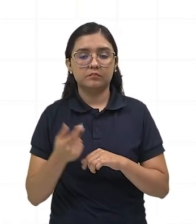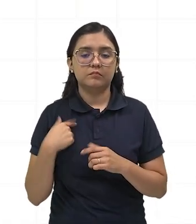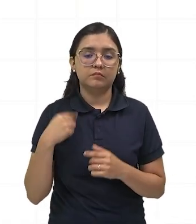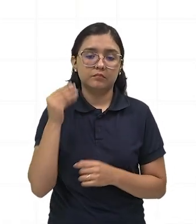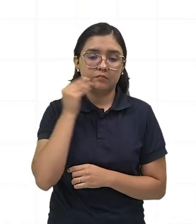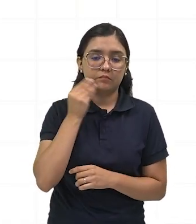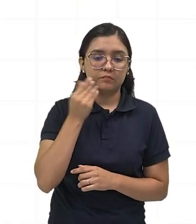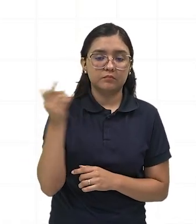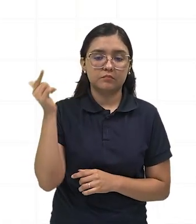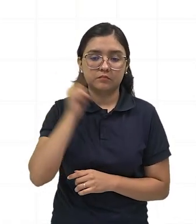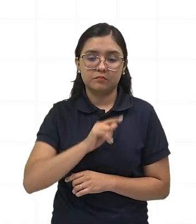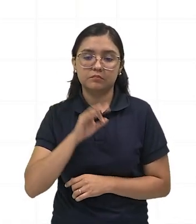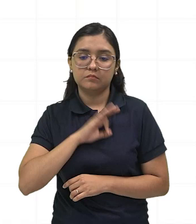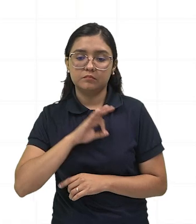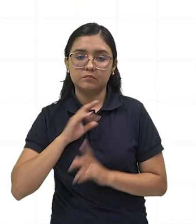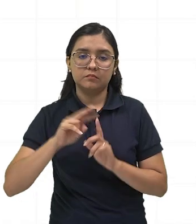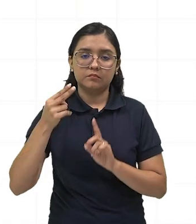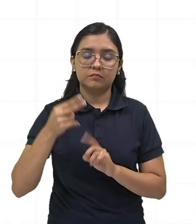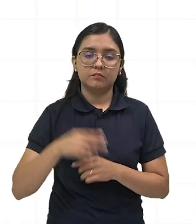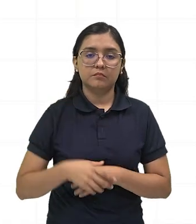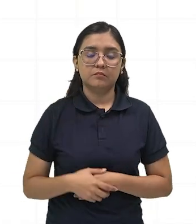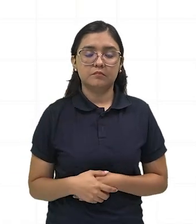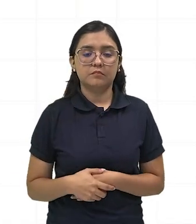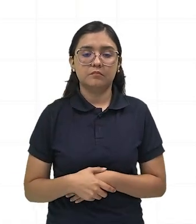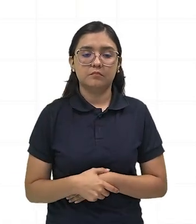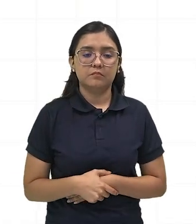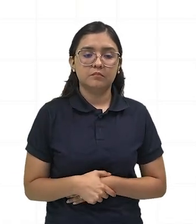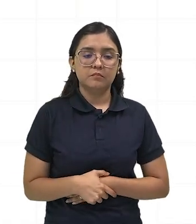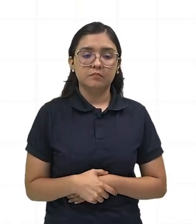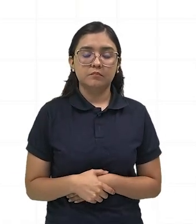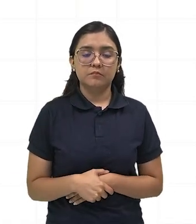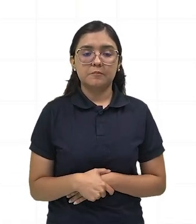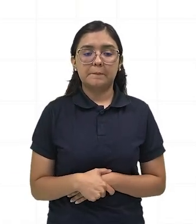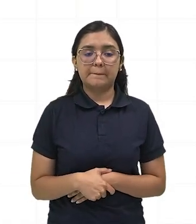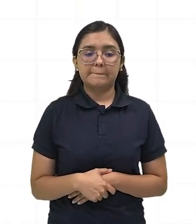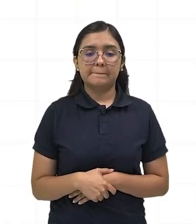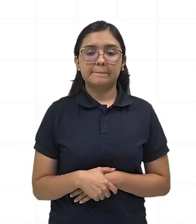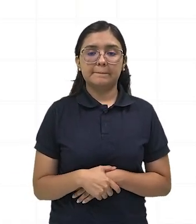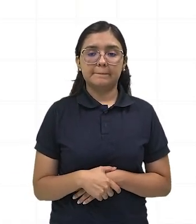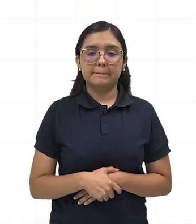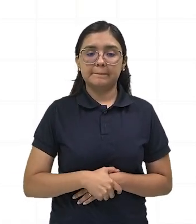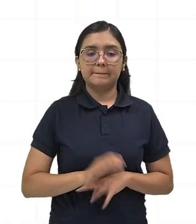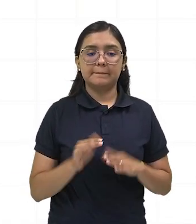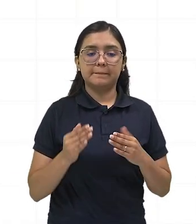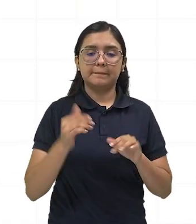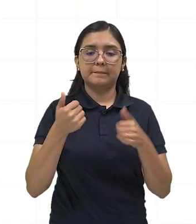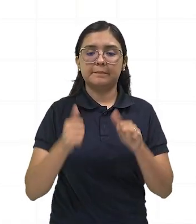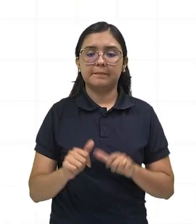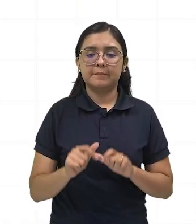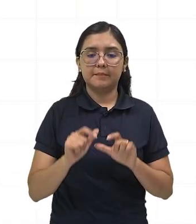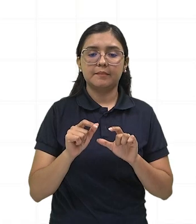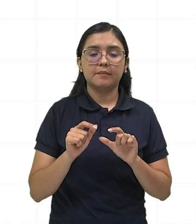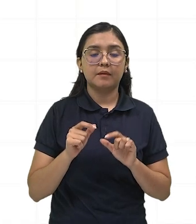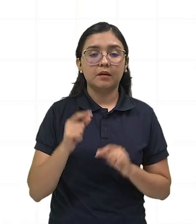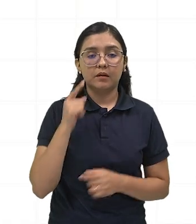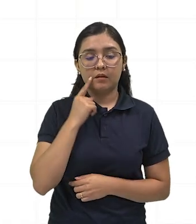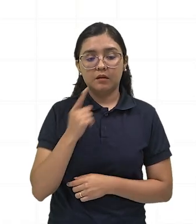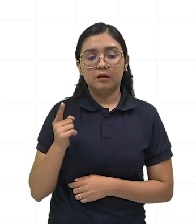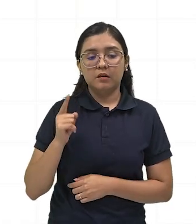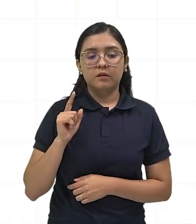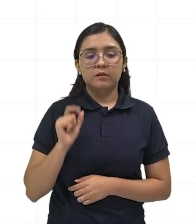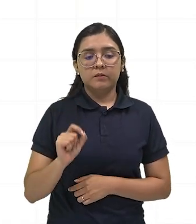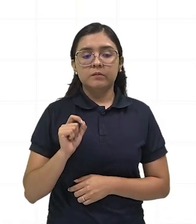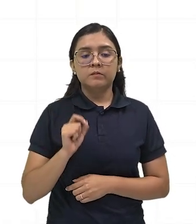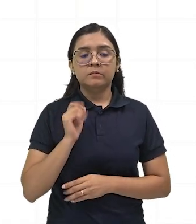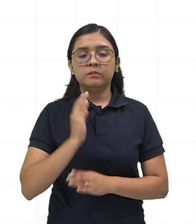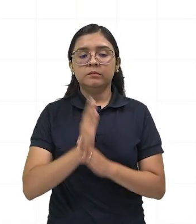aumento salarial. Não é isso? Muito bem. Então, nessa análise aqui, nós chegamos